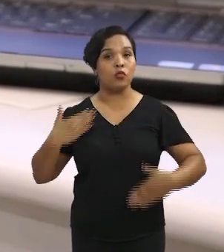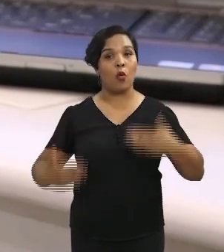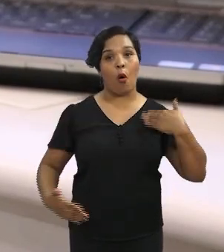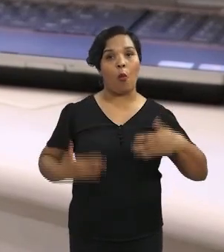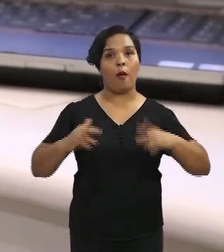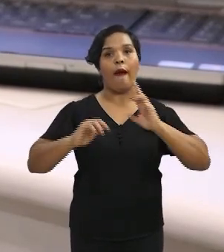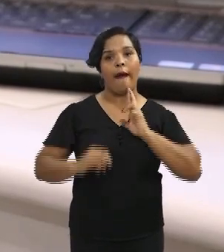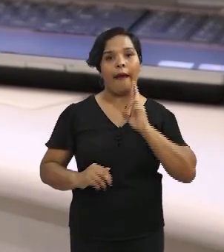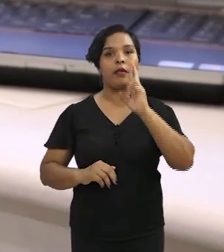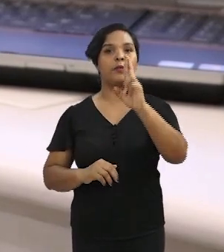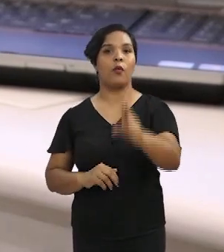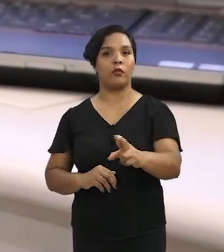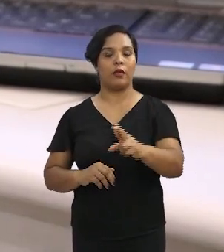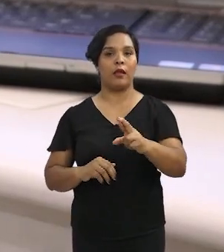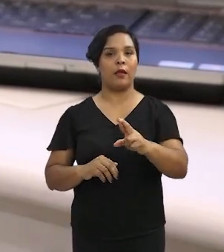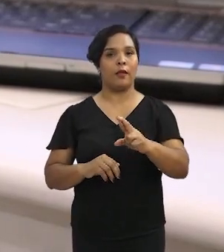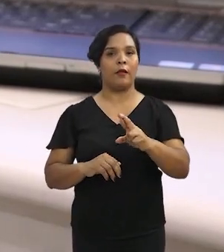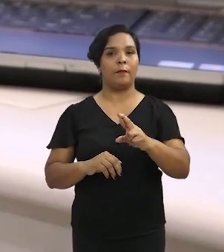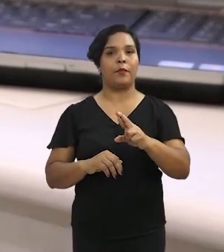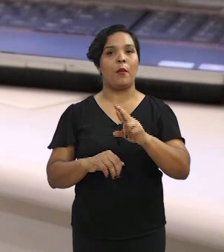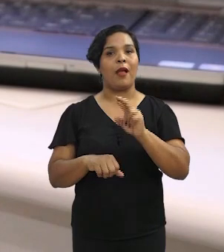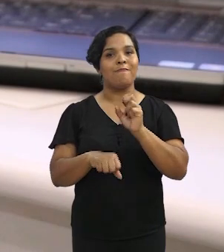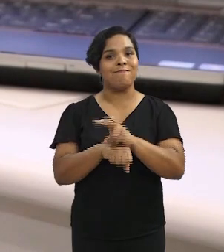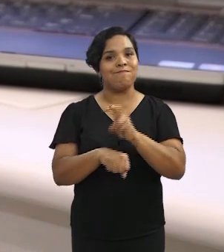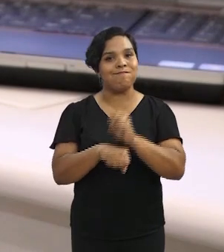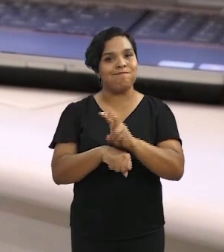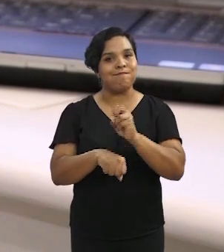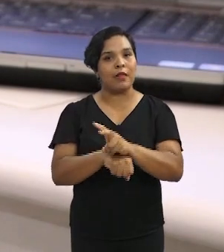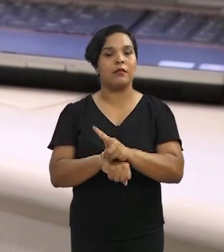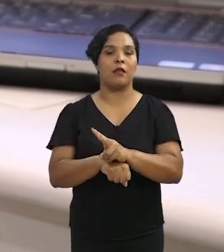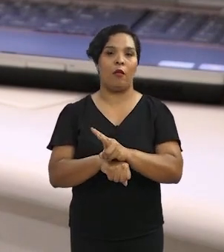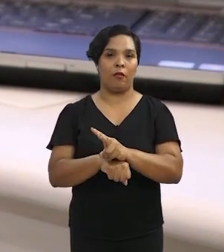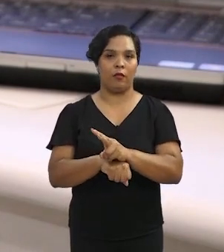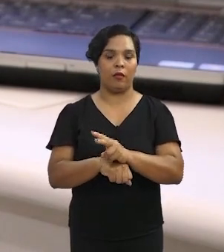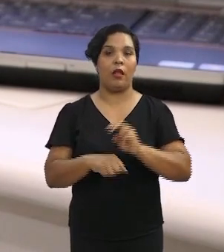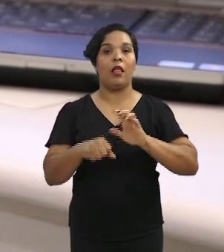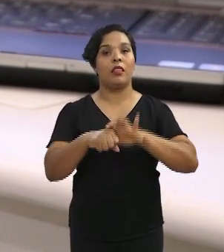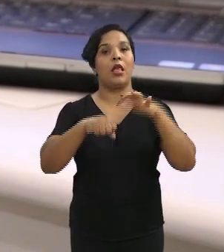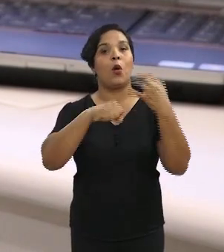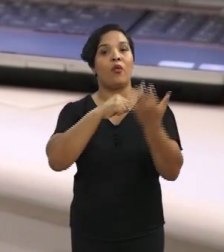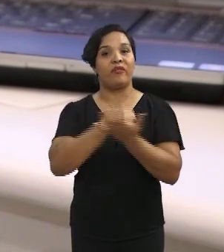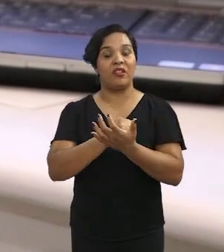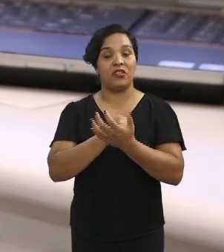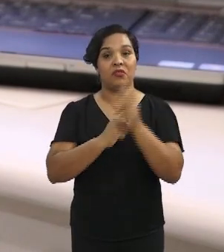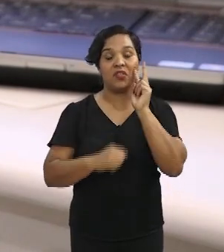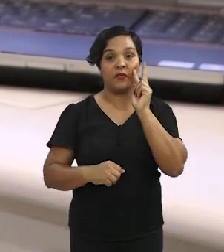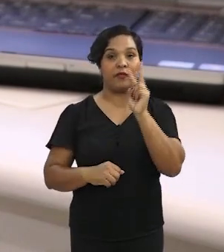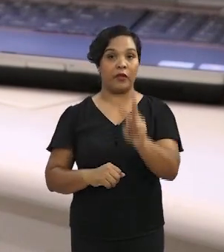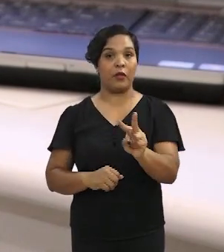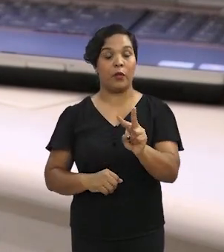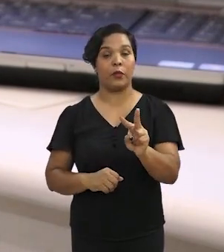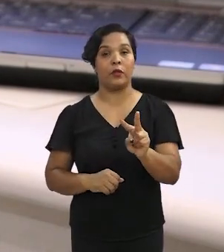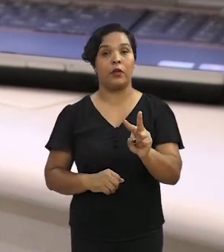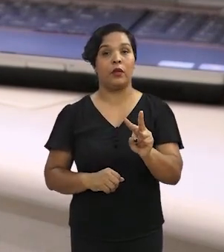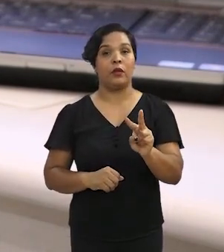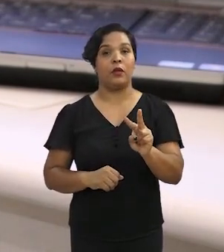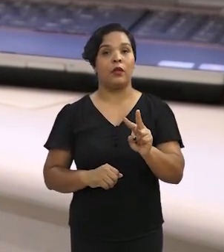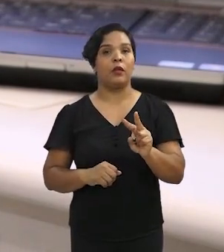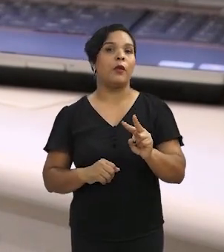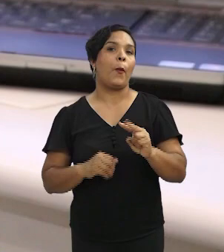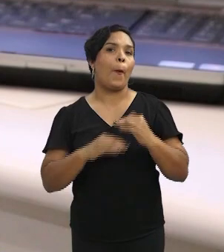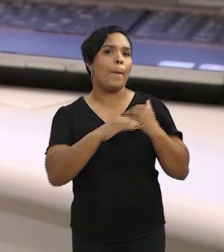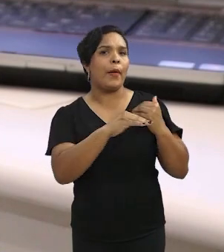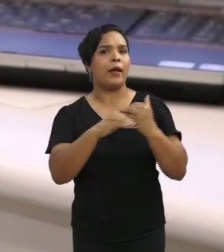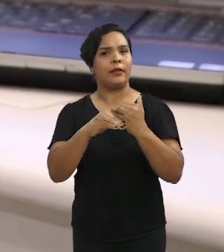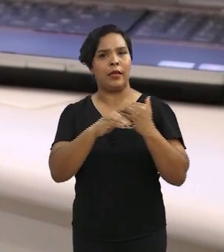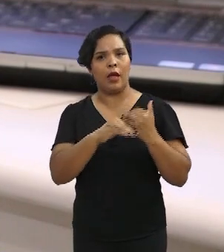ele irá responder a uma infecção viral, por exemplo. Na COVID, nós observamos que o